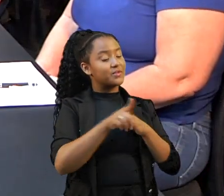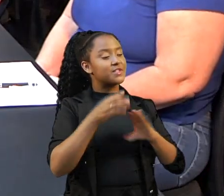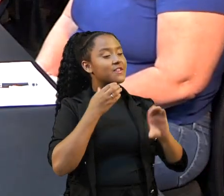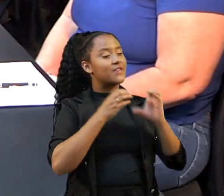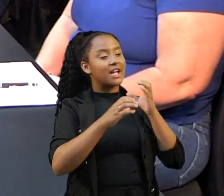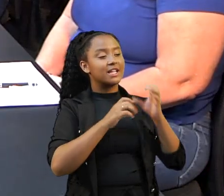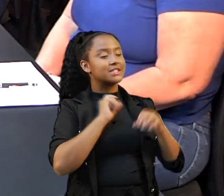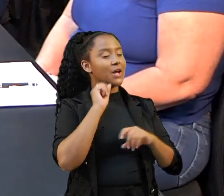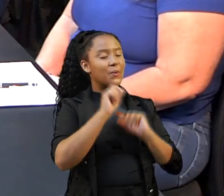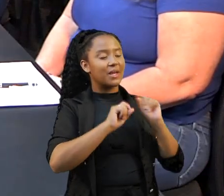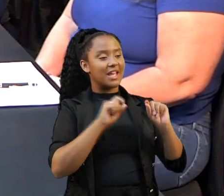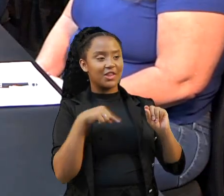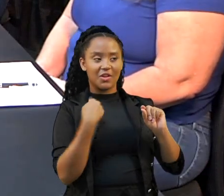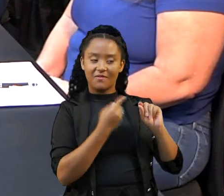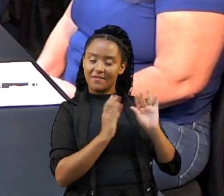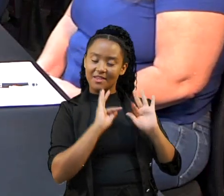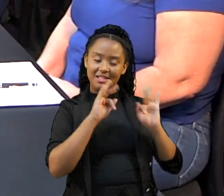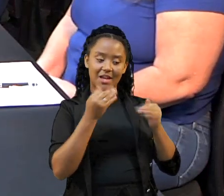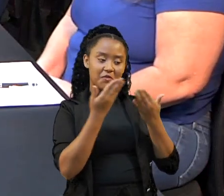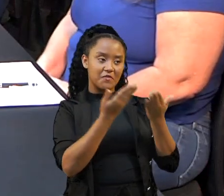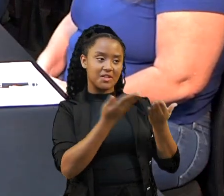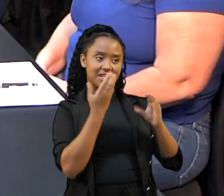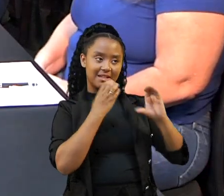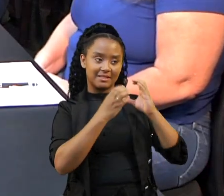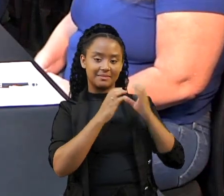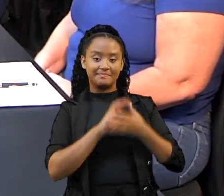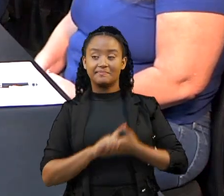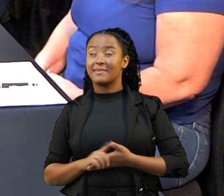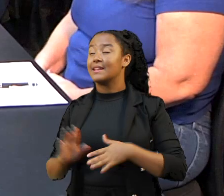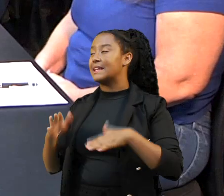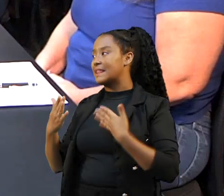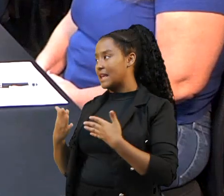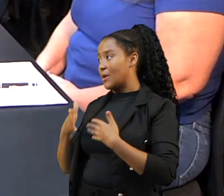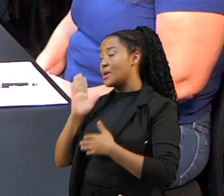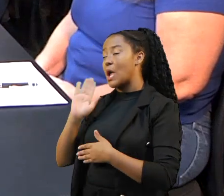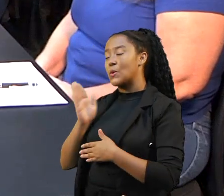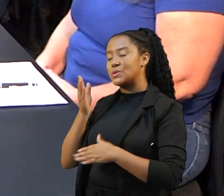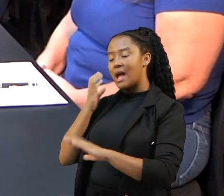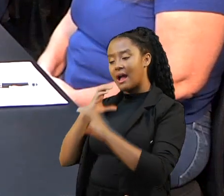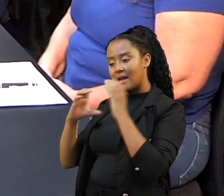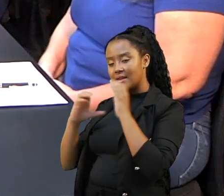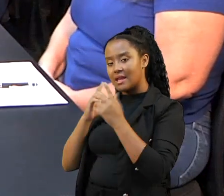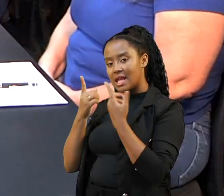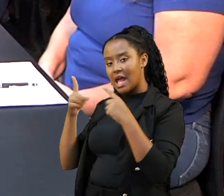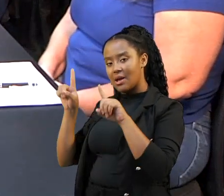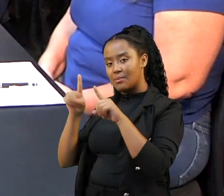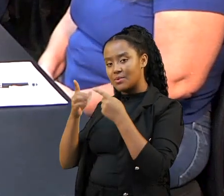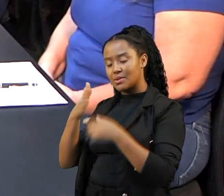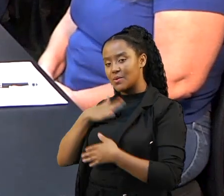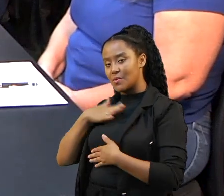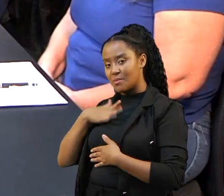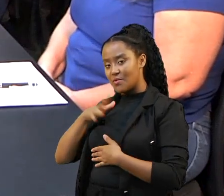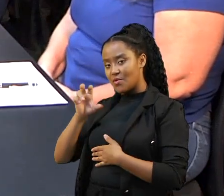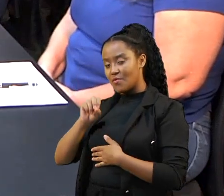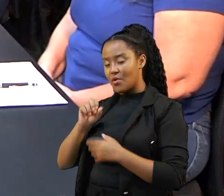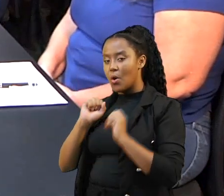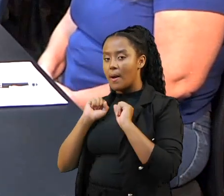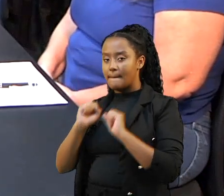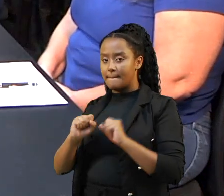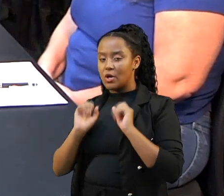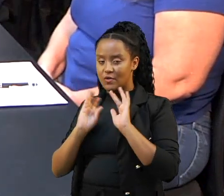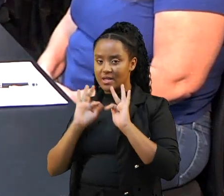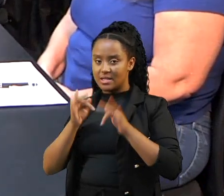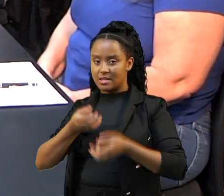para finalizar? Vamos finalizar com você, hein, Bora Prosear. Olha, eu cantei a música do meu avô já. Eu posso finalizar com uma poesia?